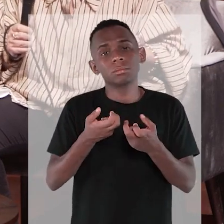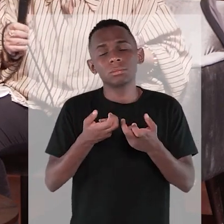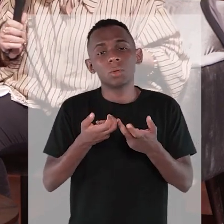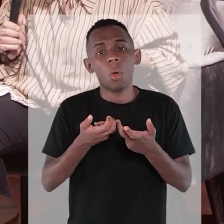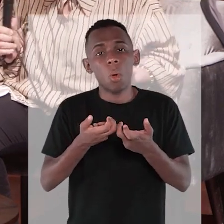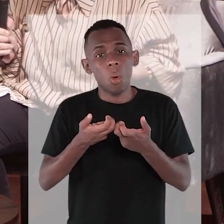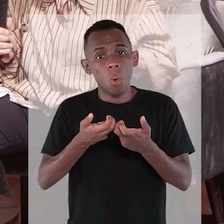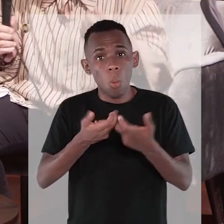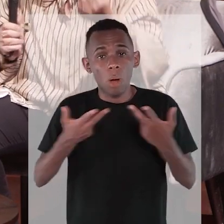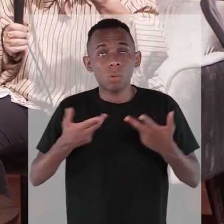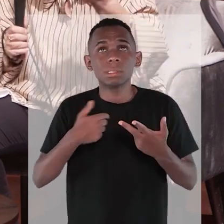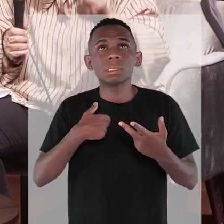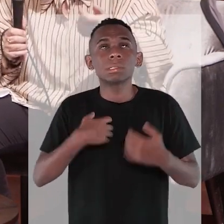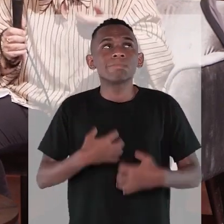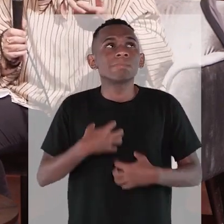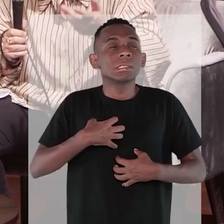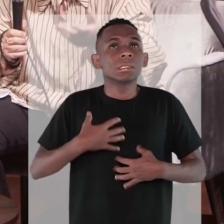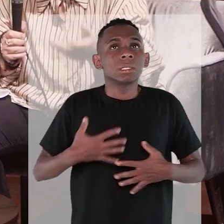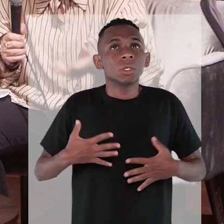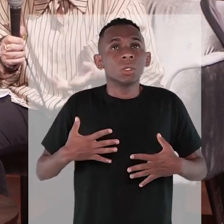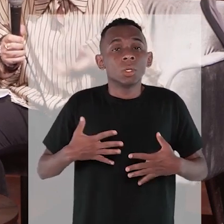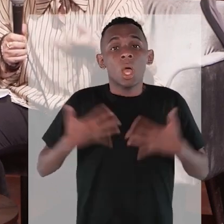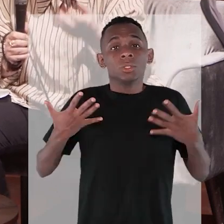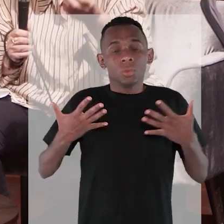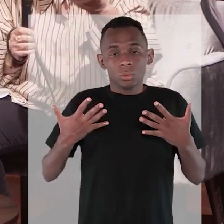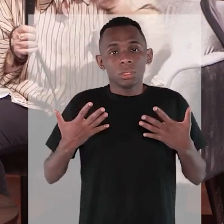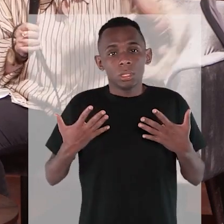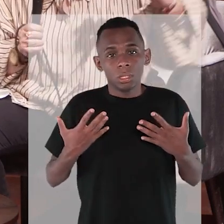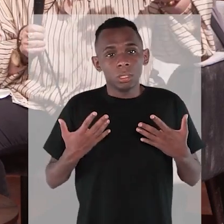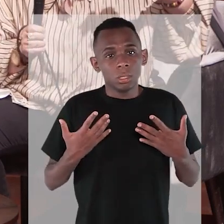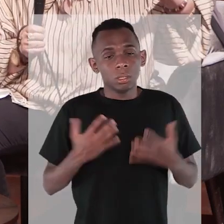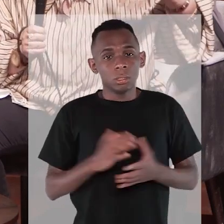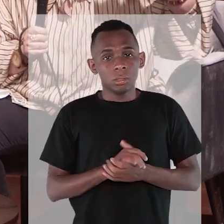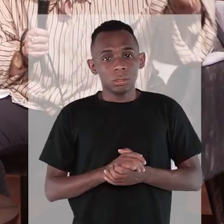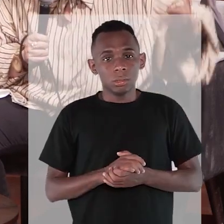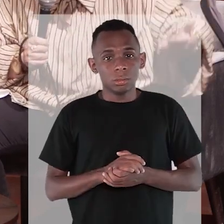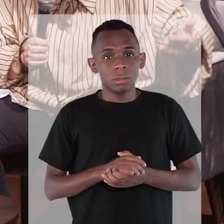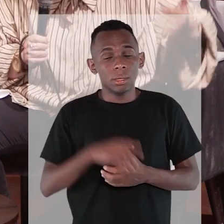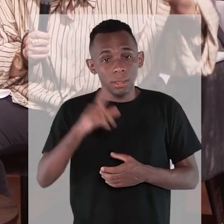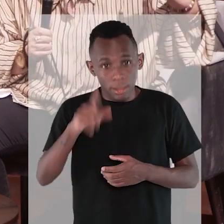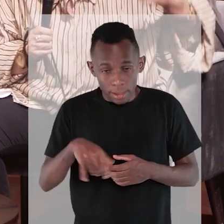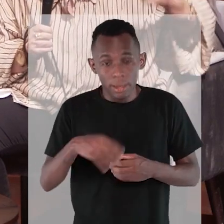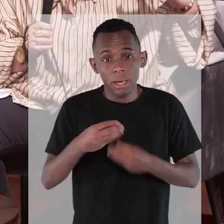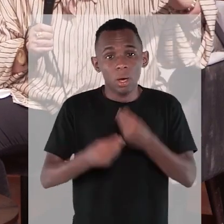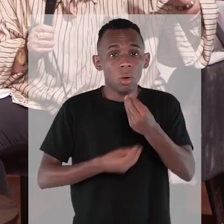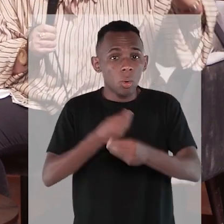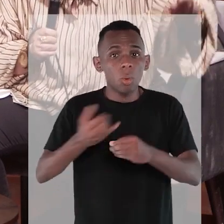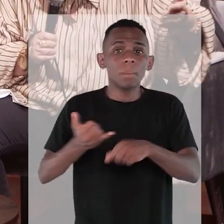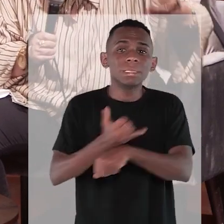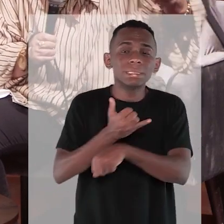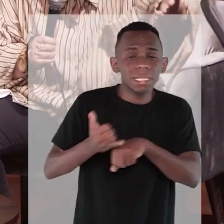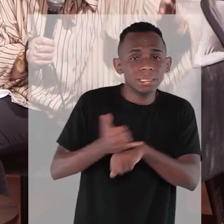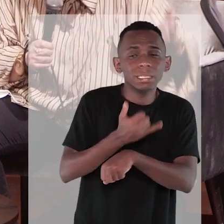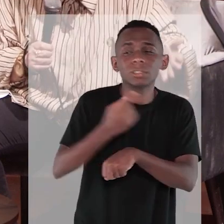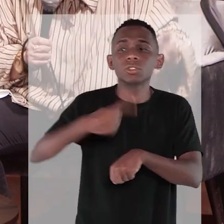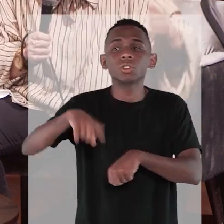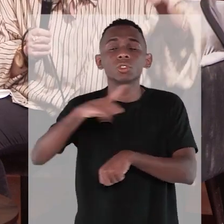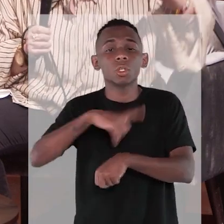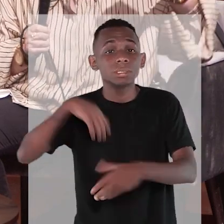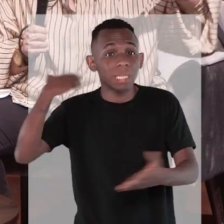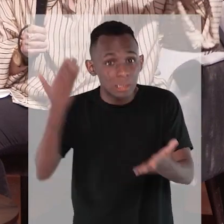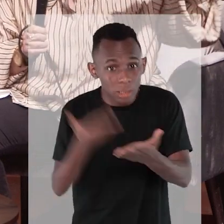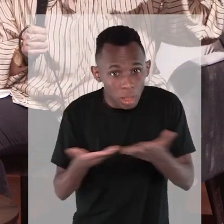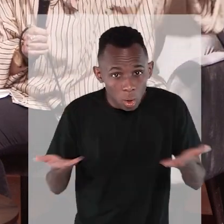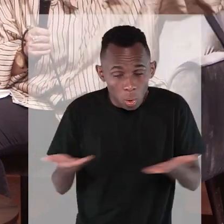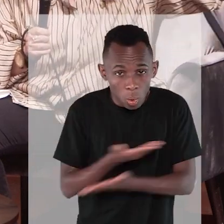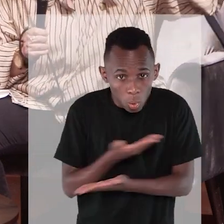me espanta. O reacionário, então, é a forma como até hoje nós usamos para dizer